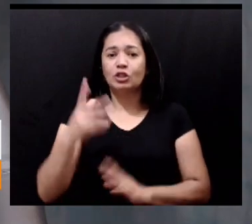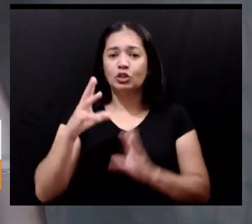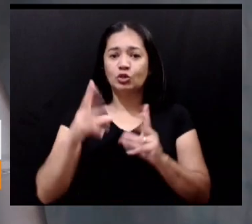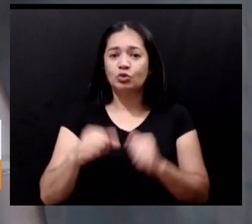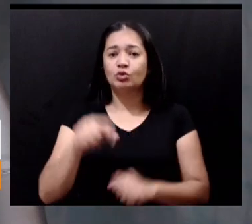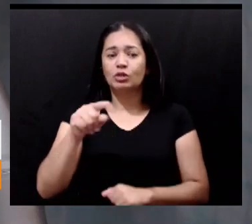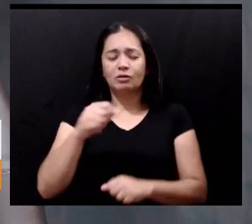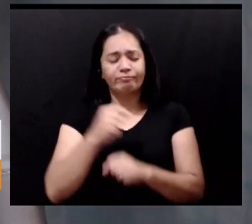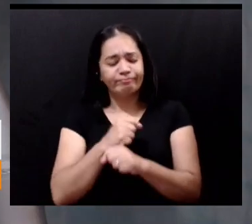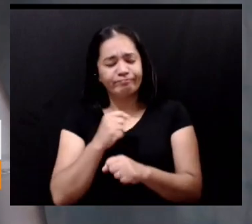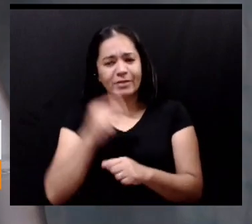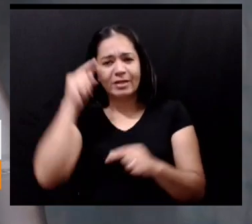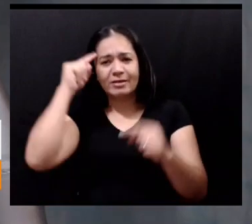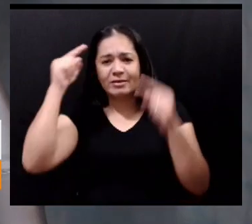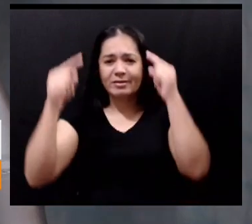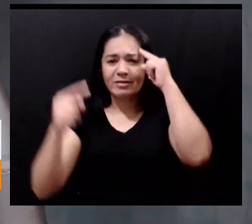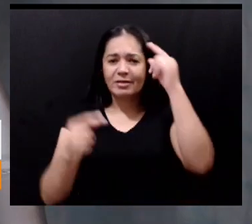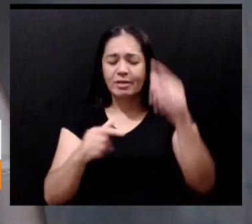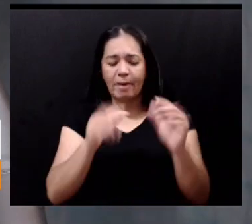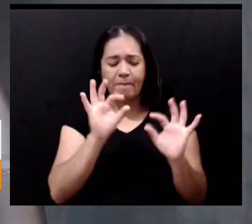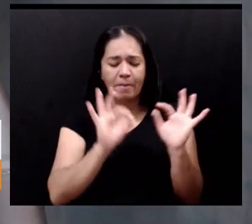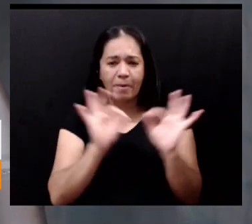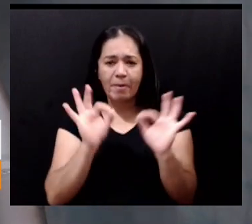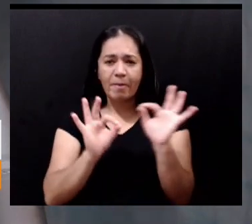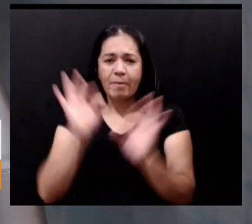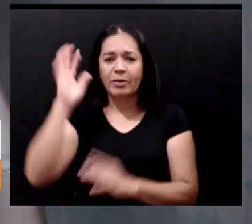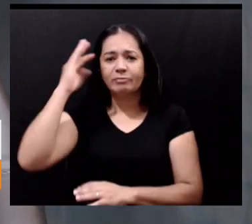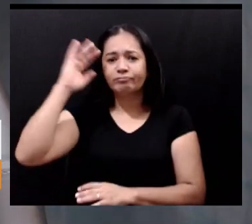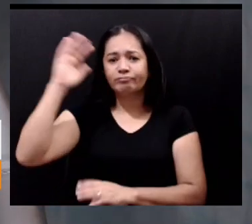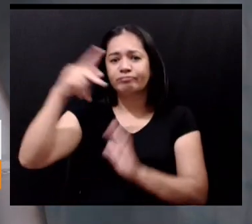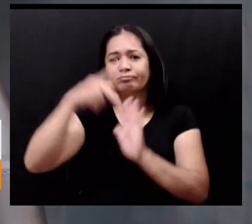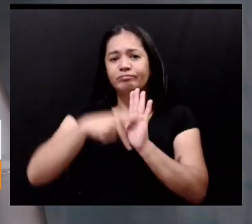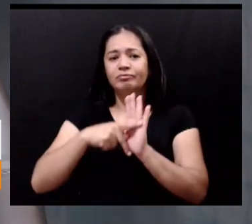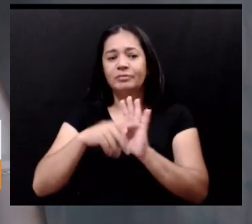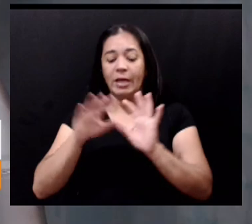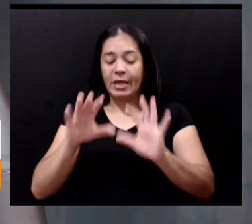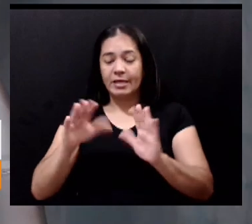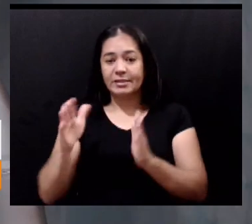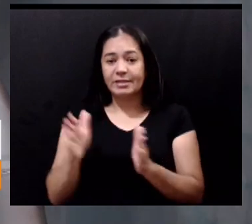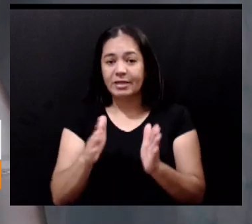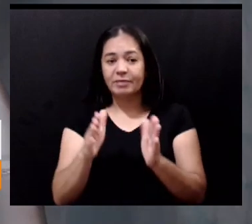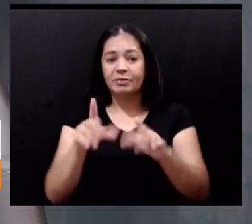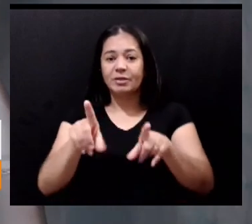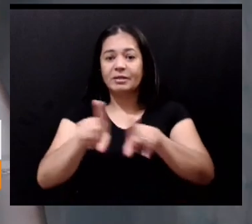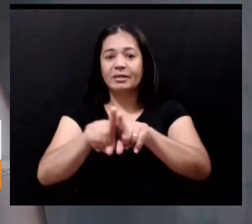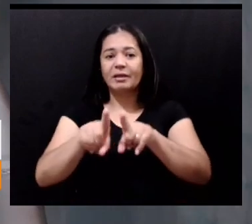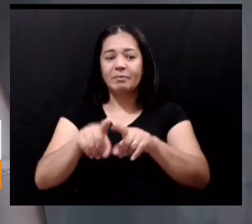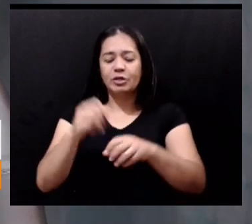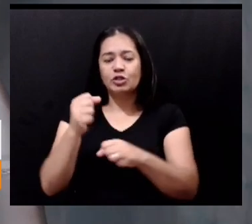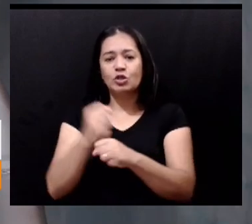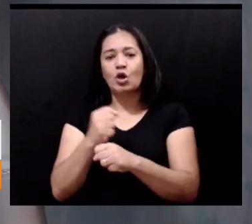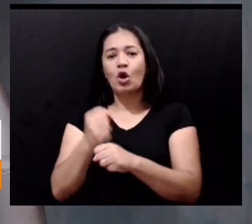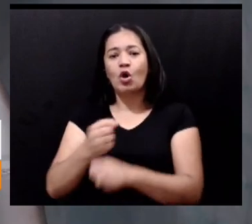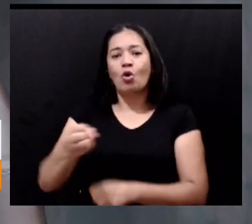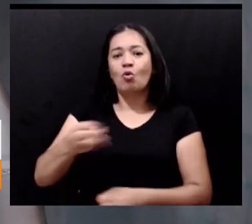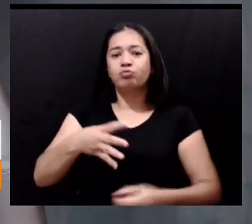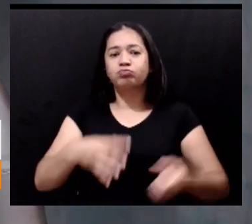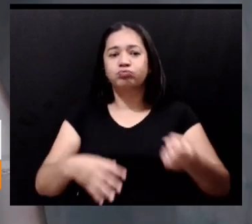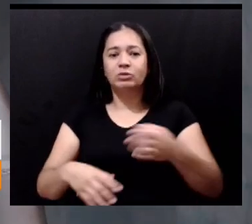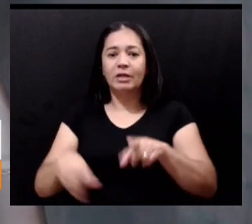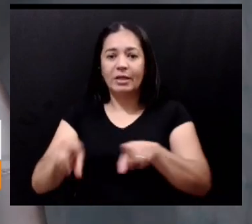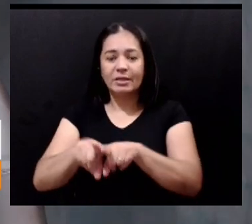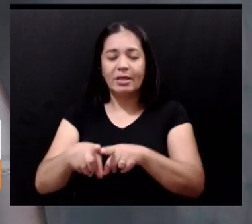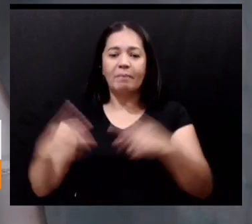ideias, todos os planos, os sonhos, os projetos. Então, esse caminho também de reconstruir pode ser bastante desafiador. Mas